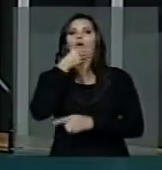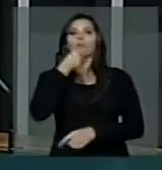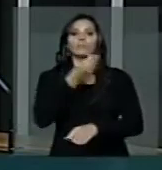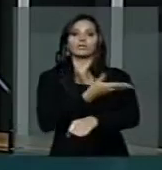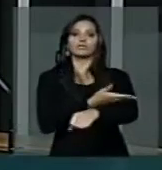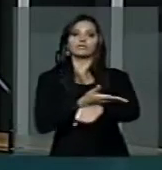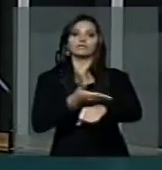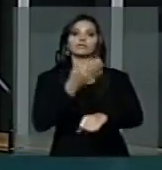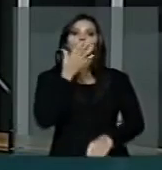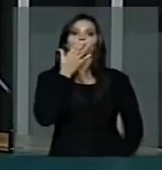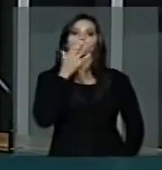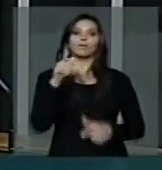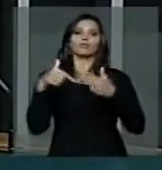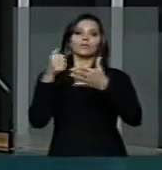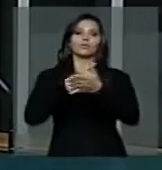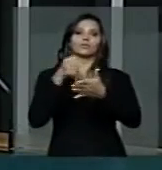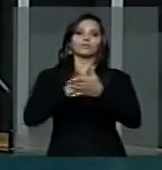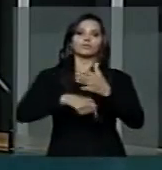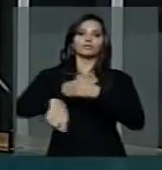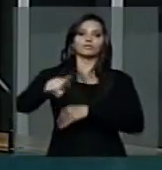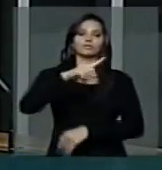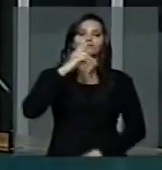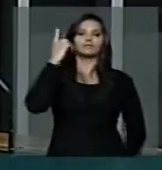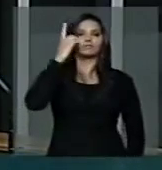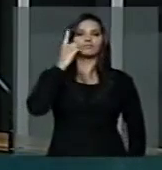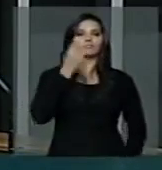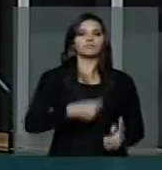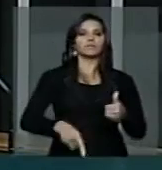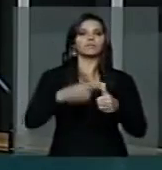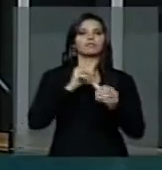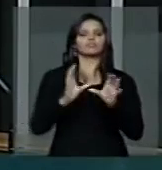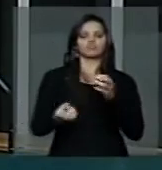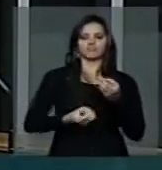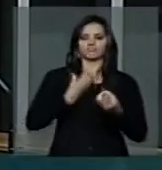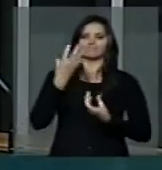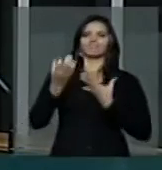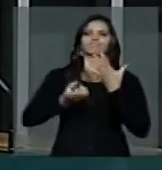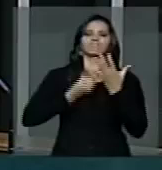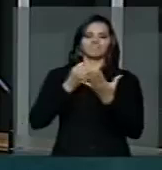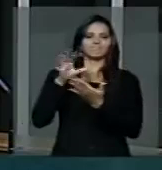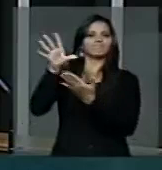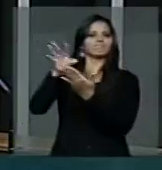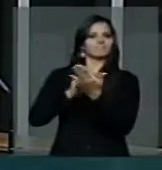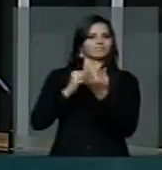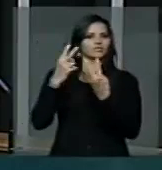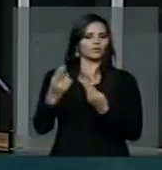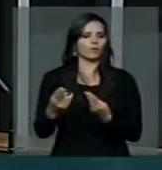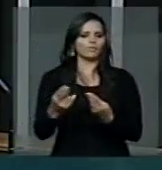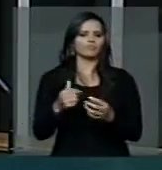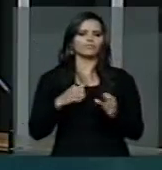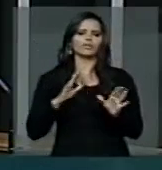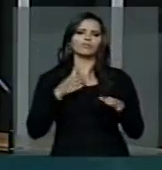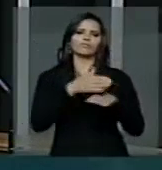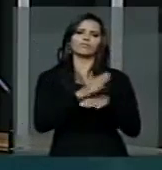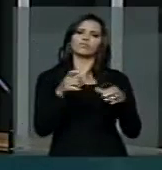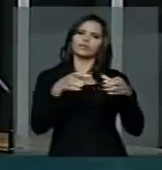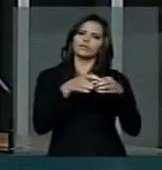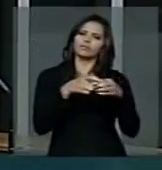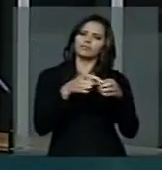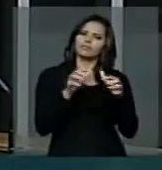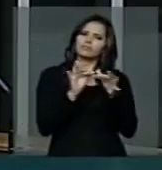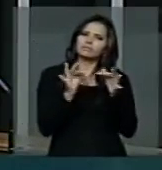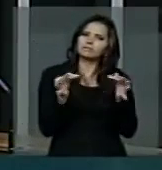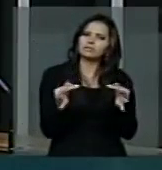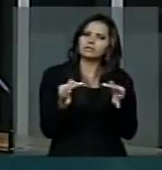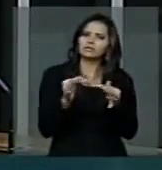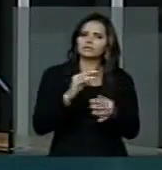brancos, a luta dessas primeiras parlamentares me inspiram. Eu pertenço a uma minoria estigmatizada que